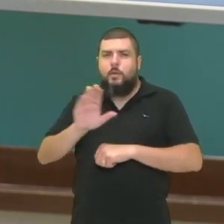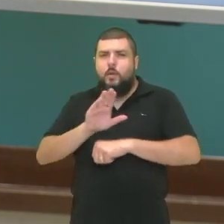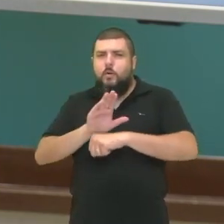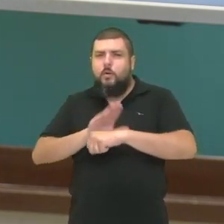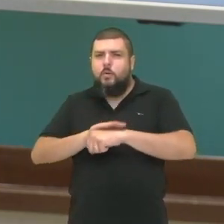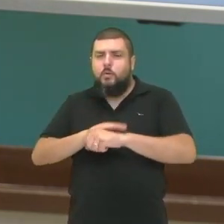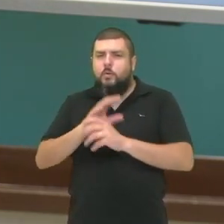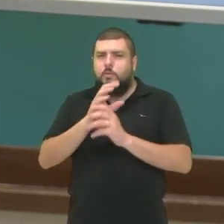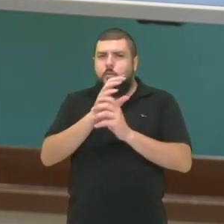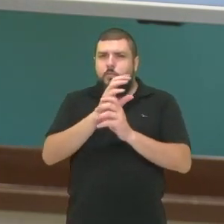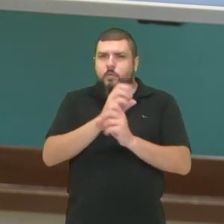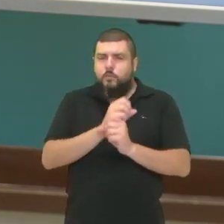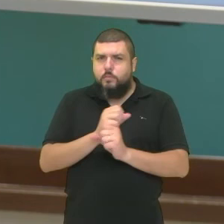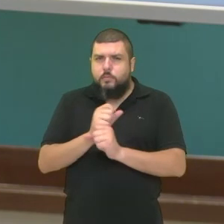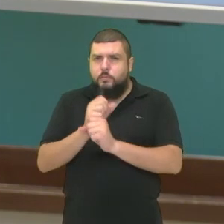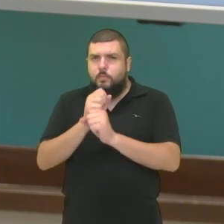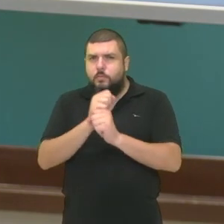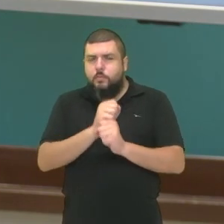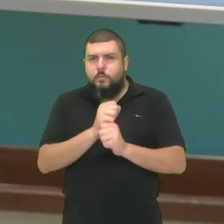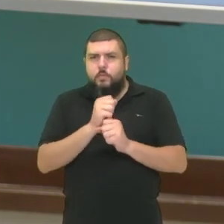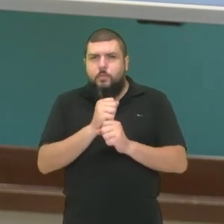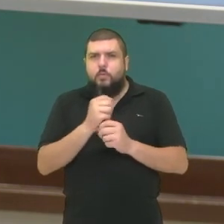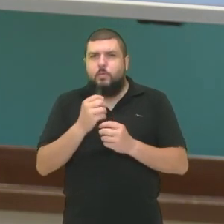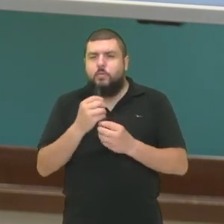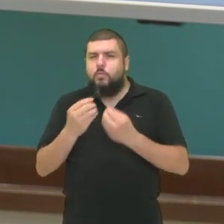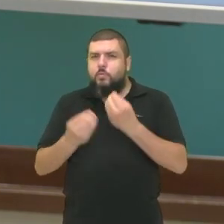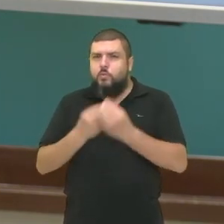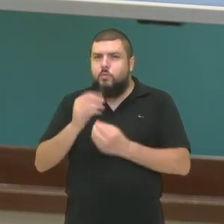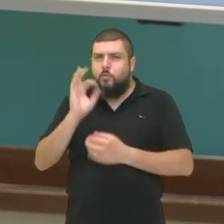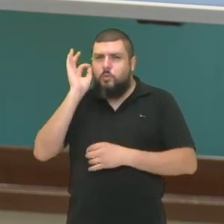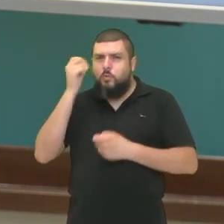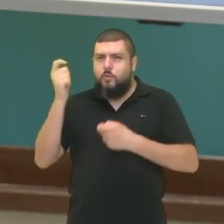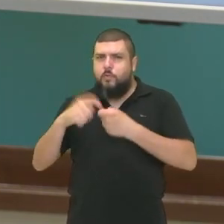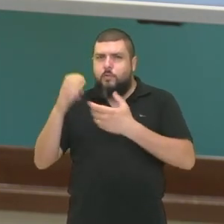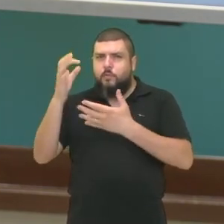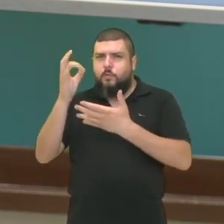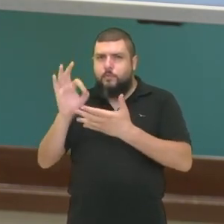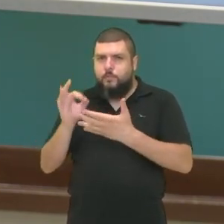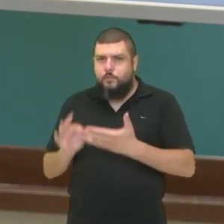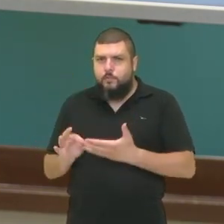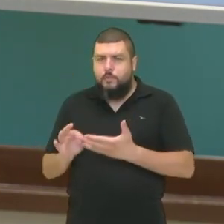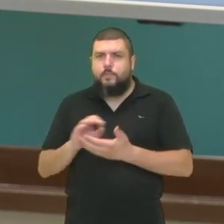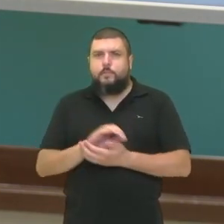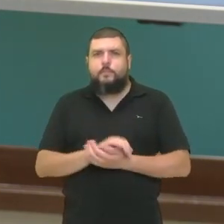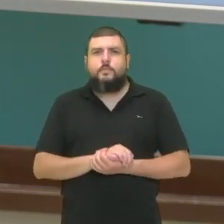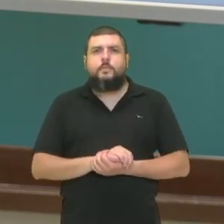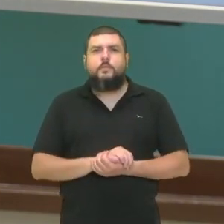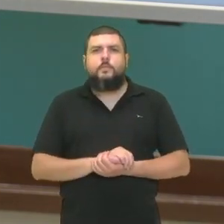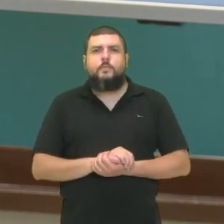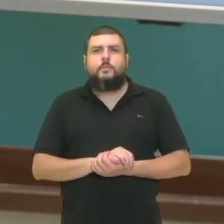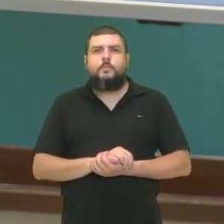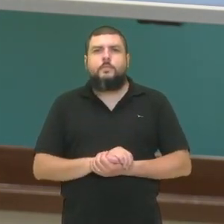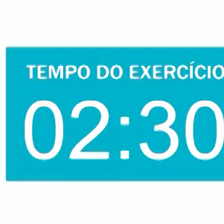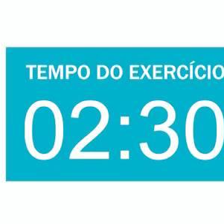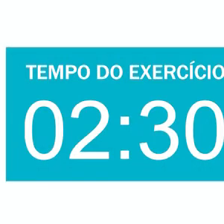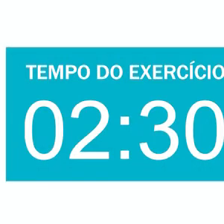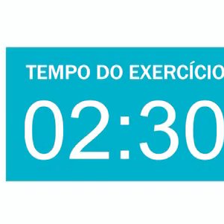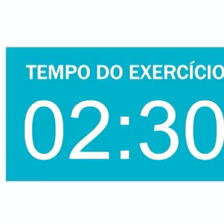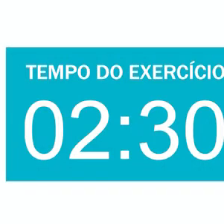vocês usarem para resolver esse problema e já voltamos a conferir o resultado que vocês obtiveram.